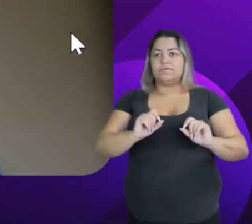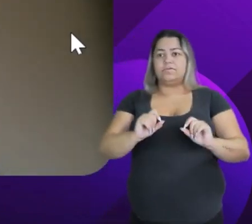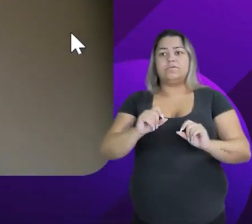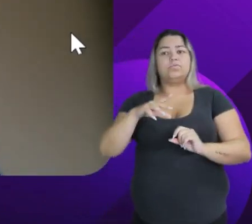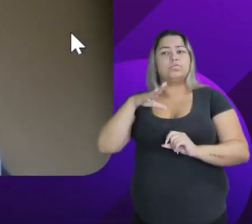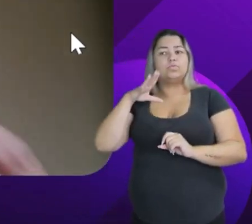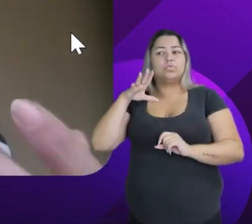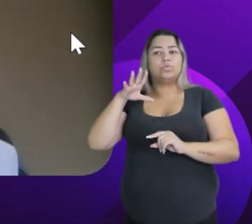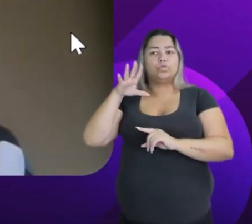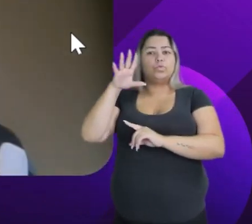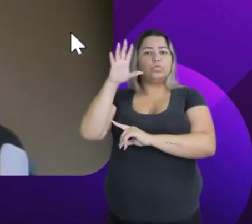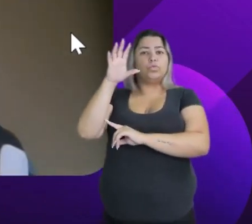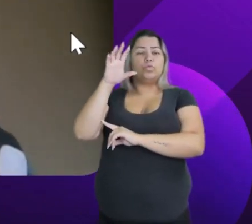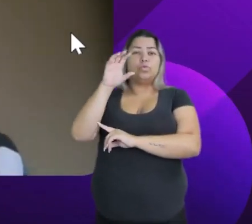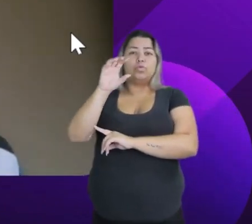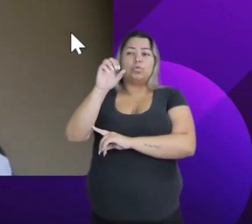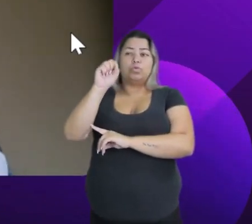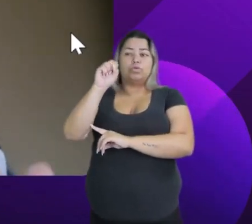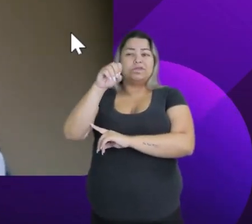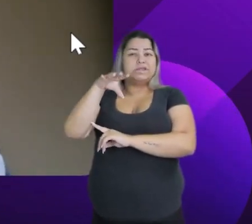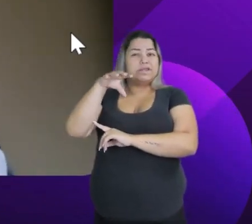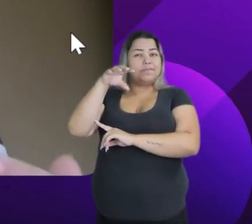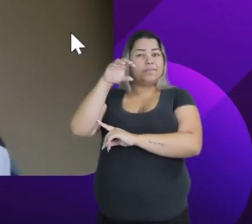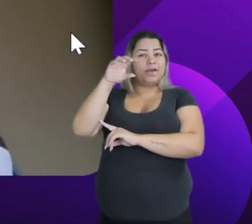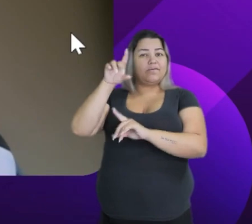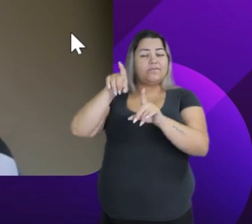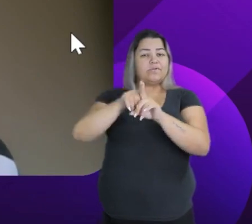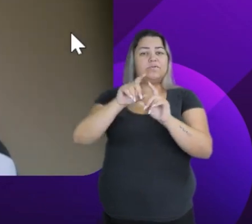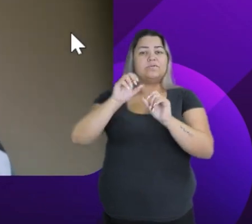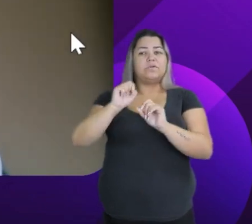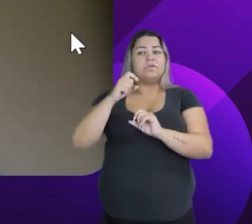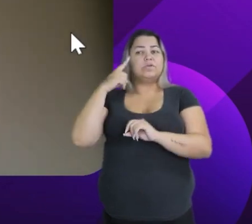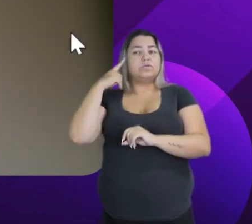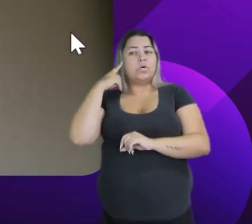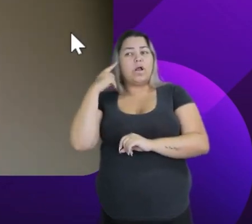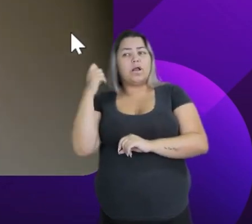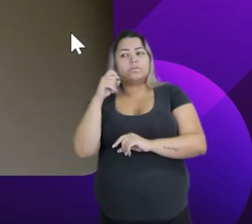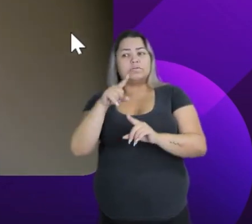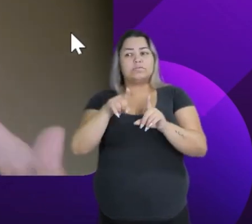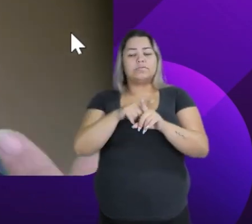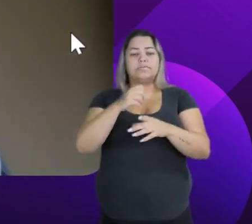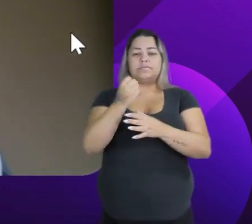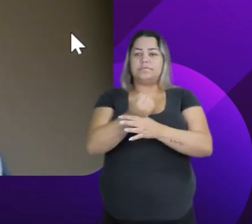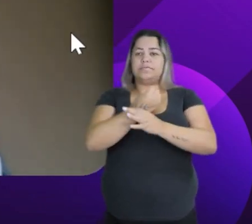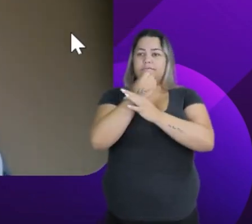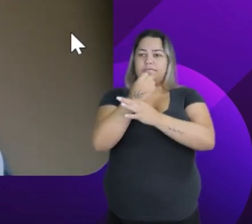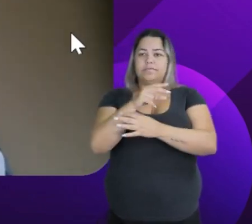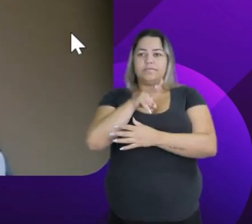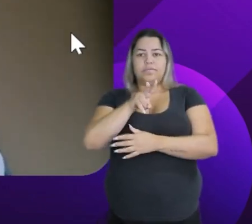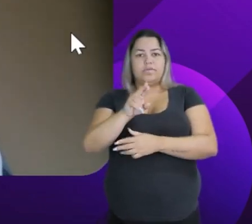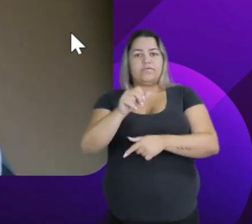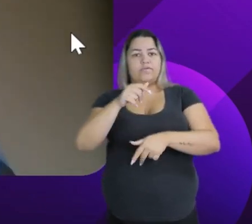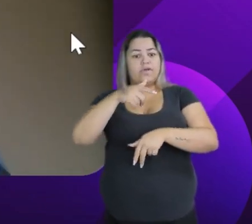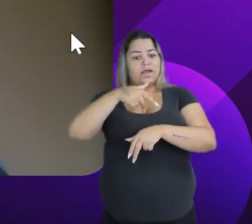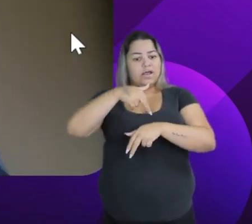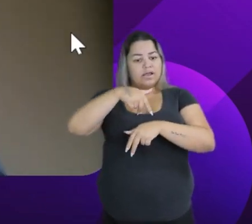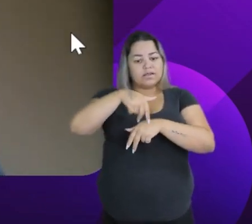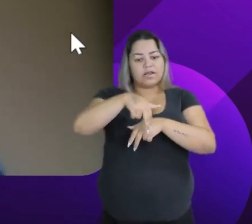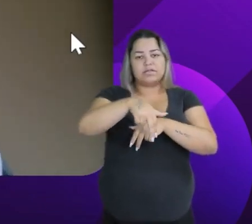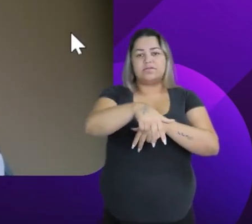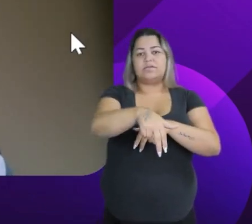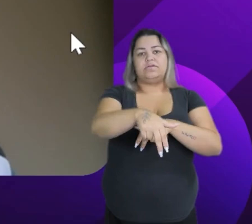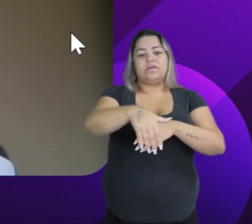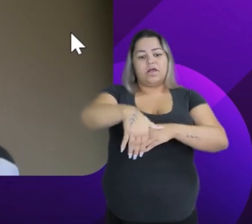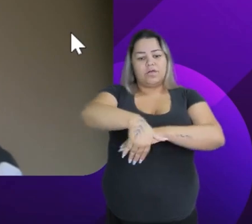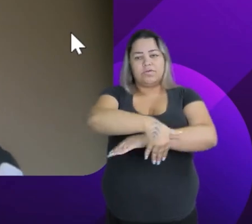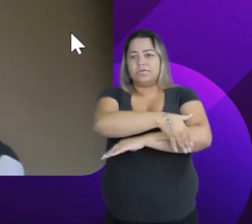sonoros, eu teria que pensar condições em que eu aumentasse realmente a segurança de quem vai atravessar a rua,